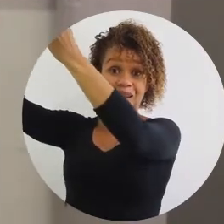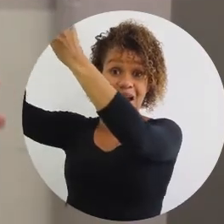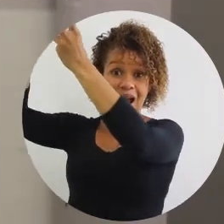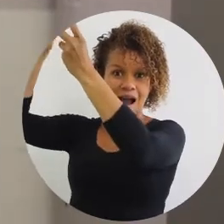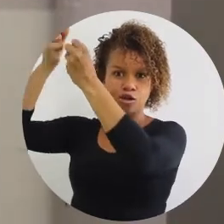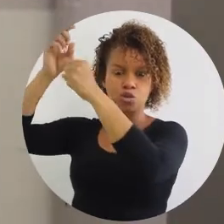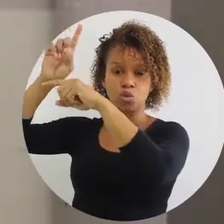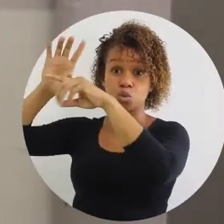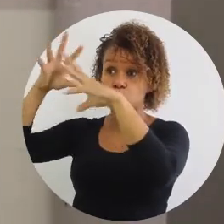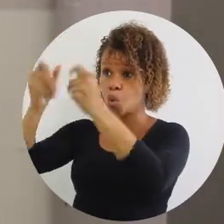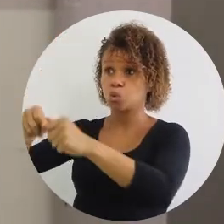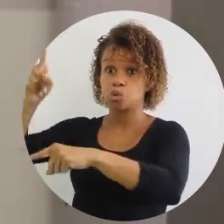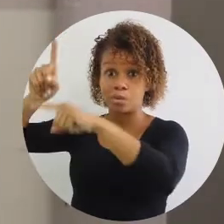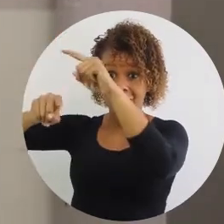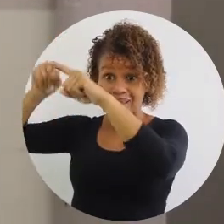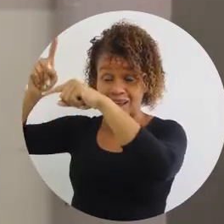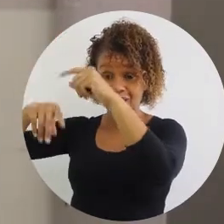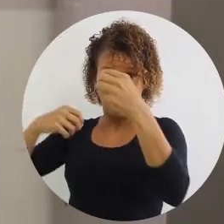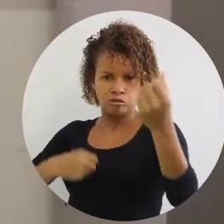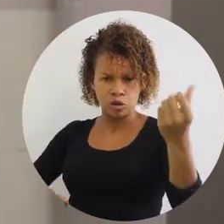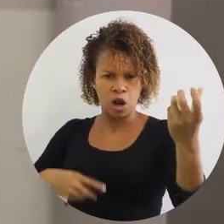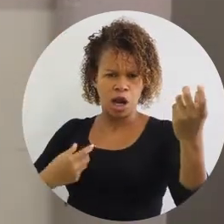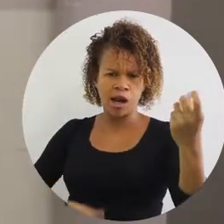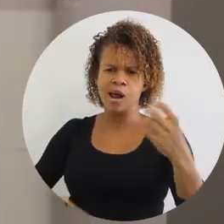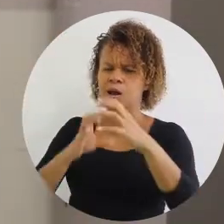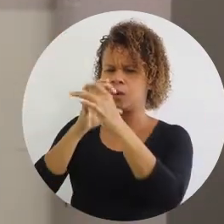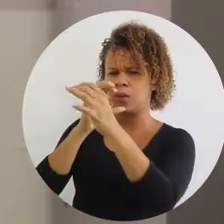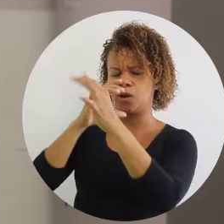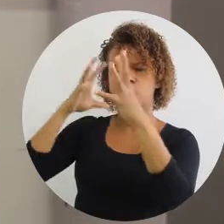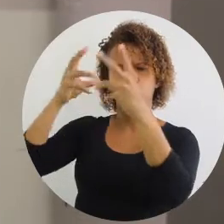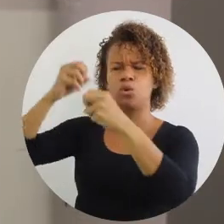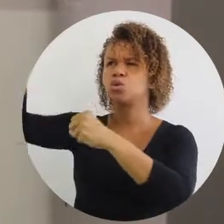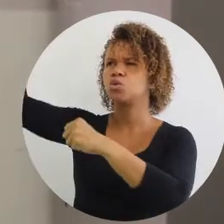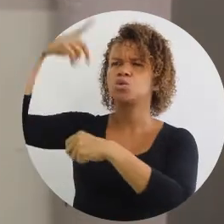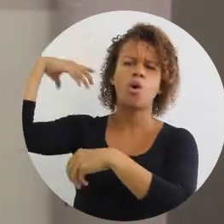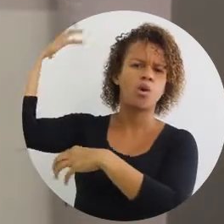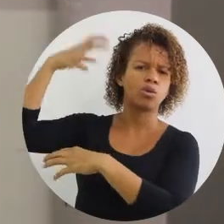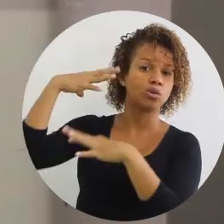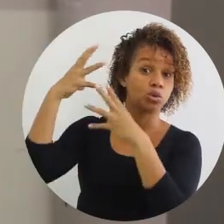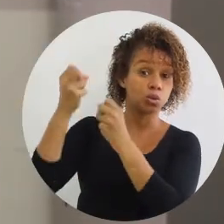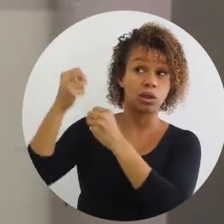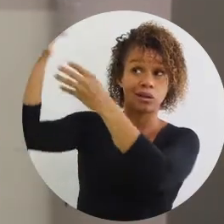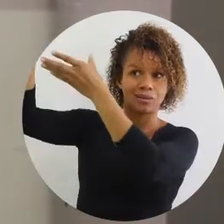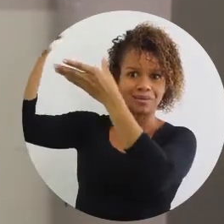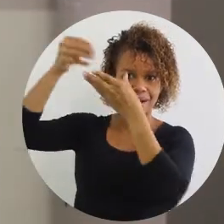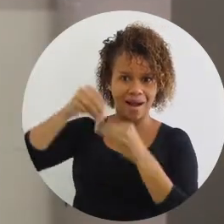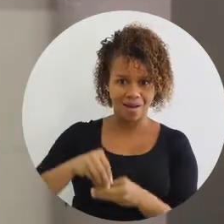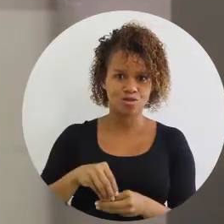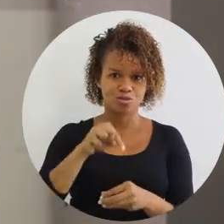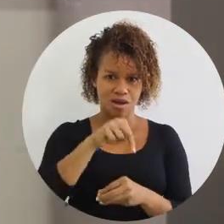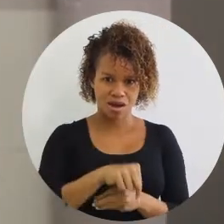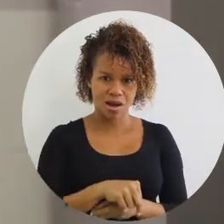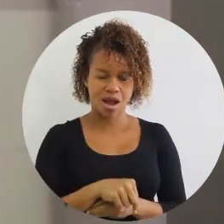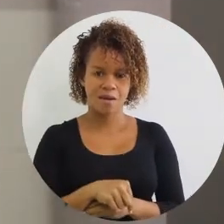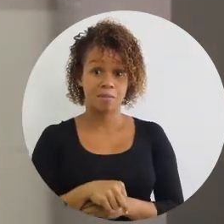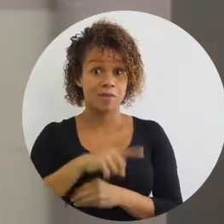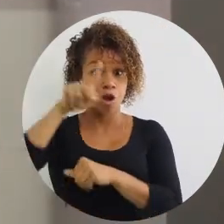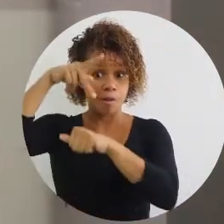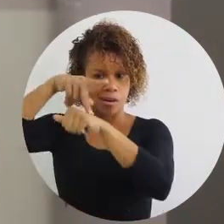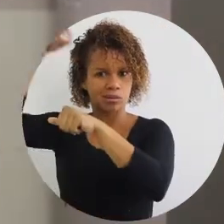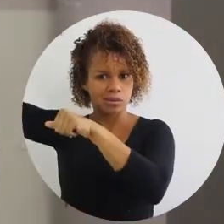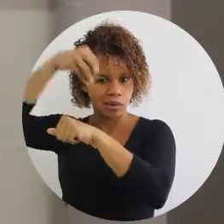todos os equipamentos, toda a parte de iluminação, o som, Tudo isso eles trazem do